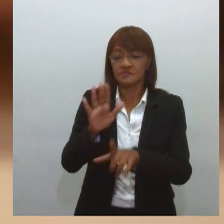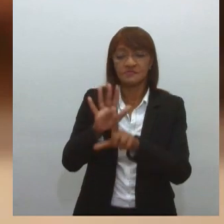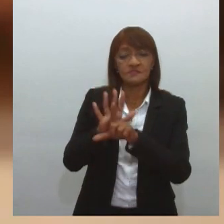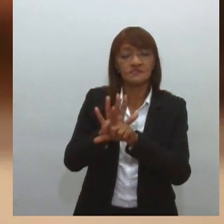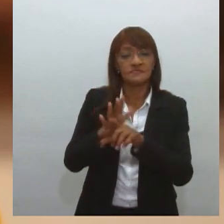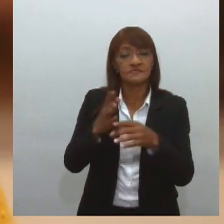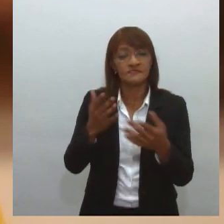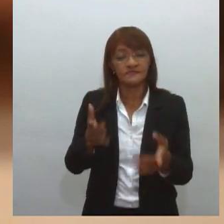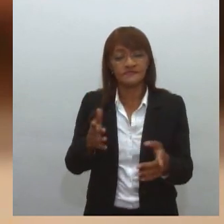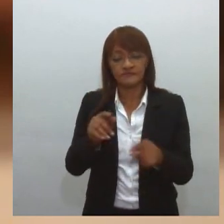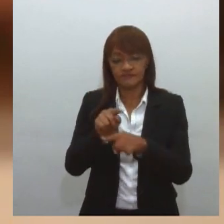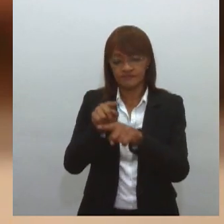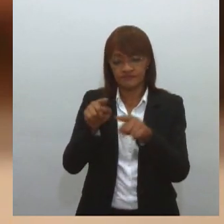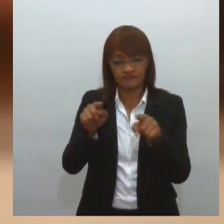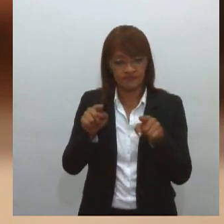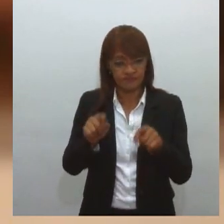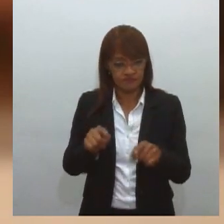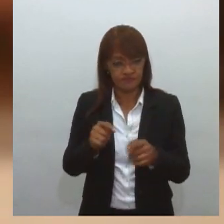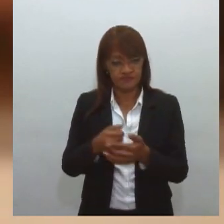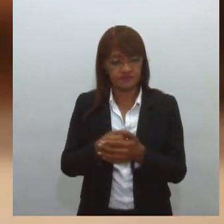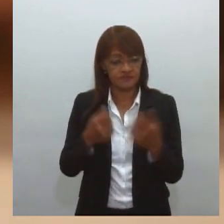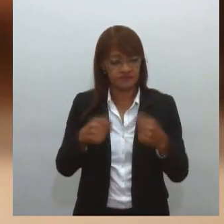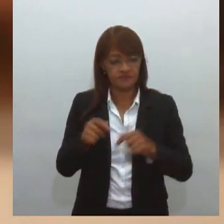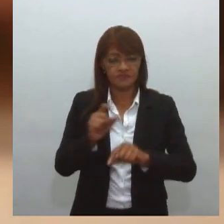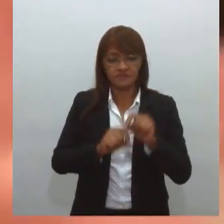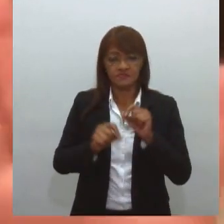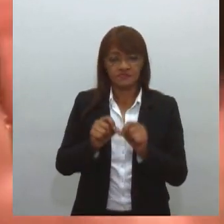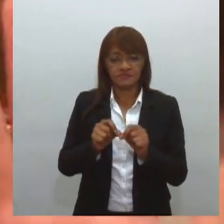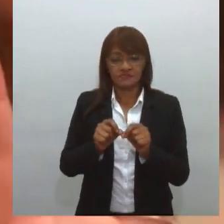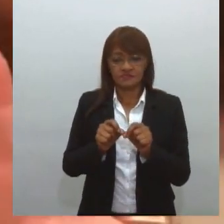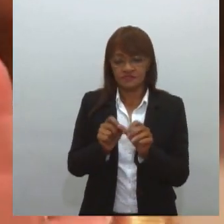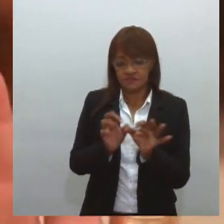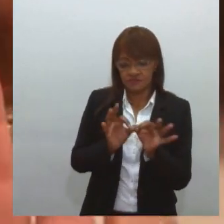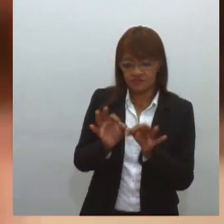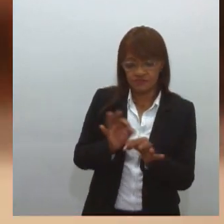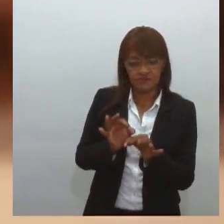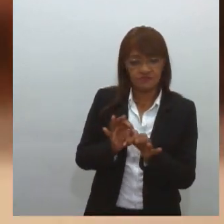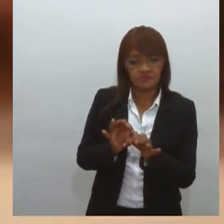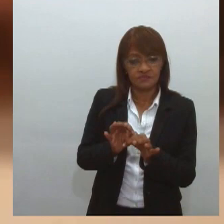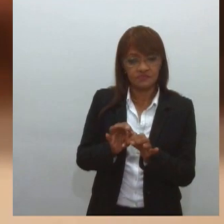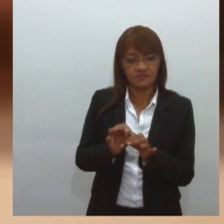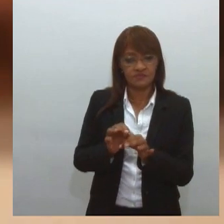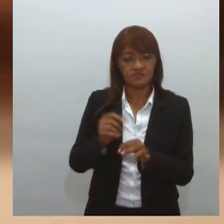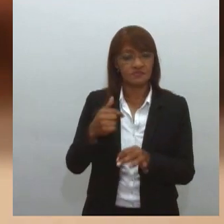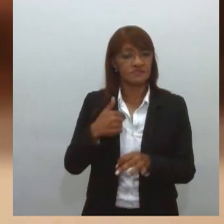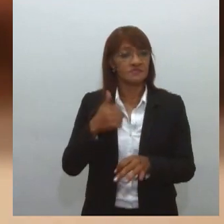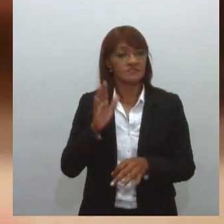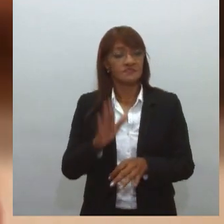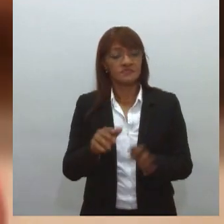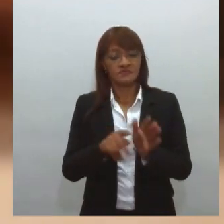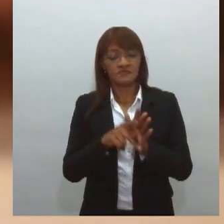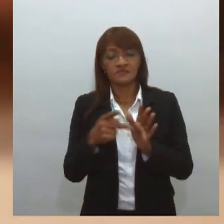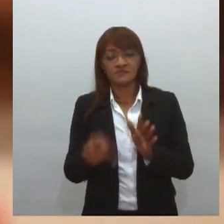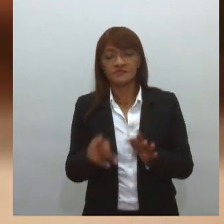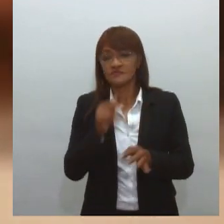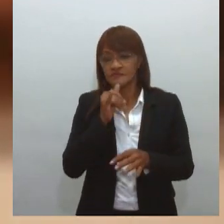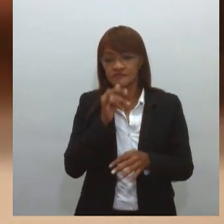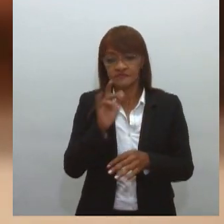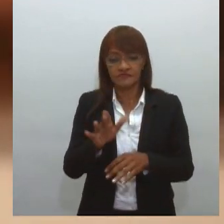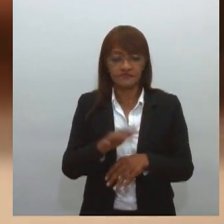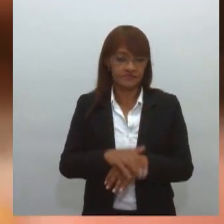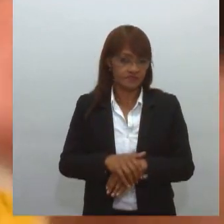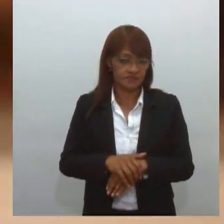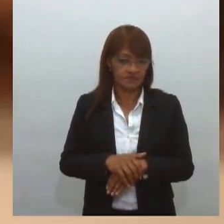fazer isso, você tem que circular. Por quê? Eu sou municipalista, por essência. A política